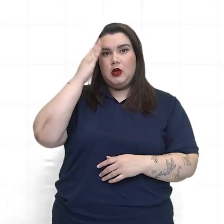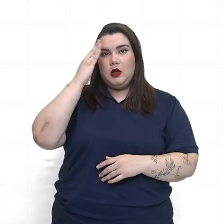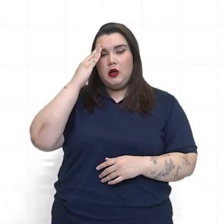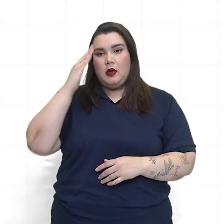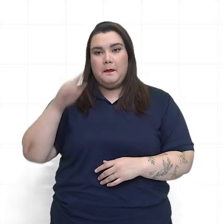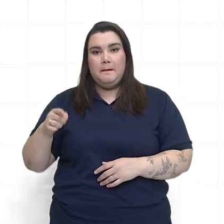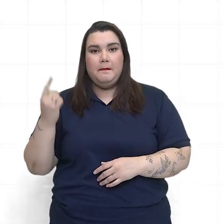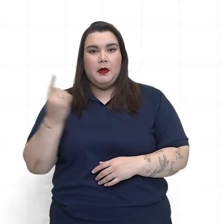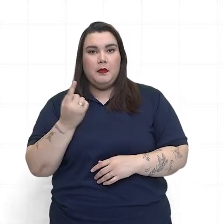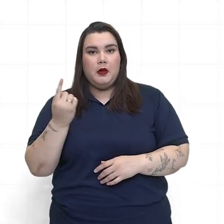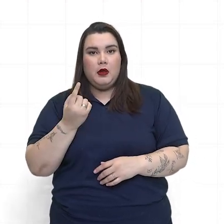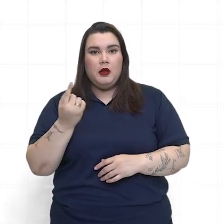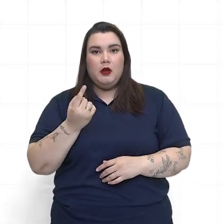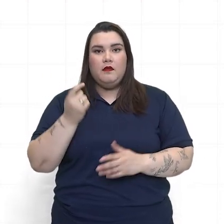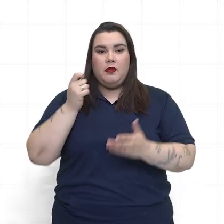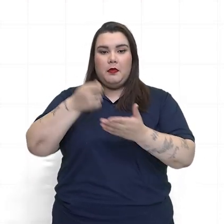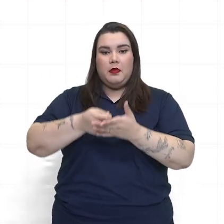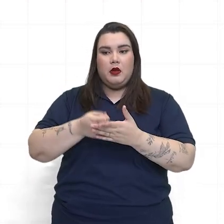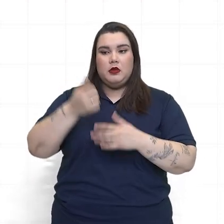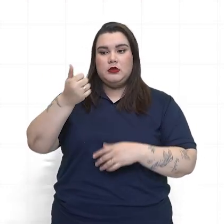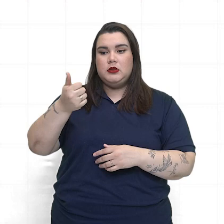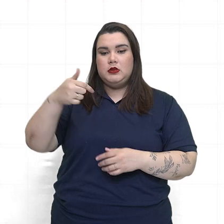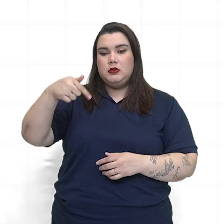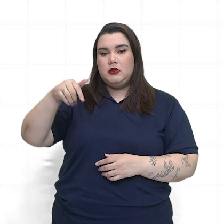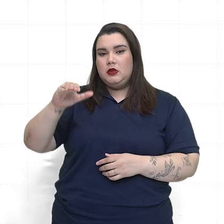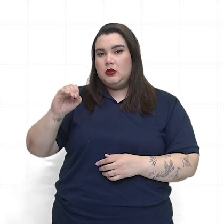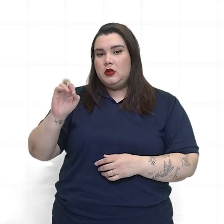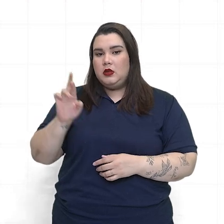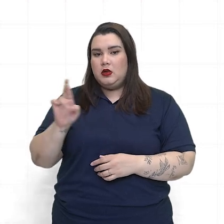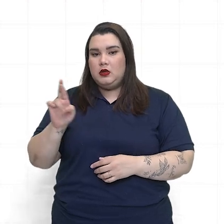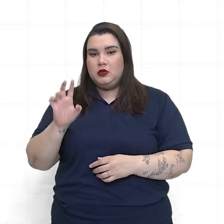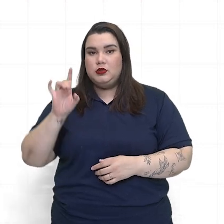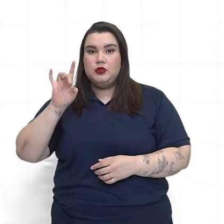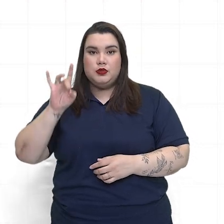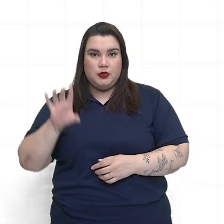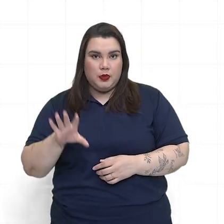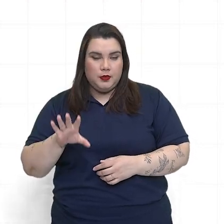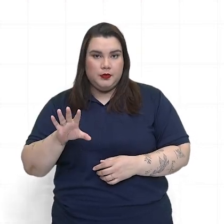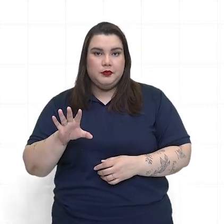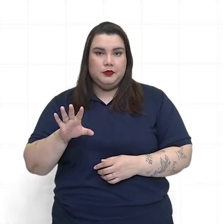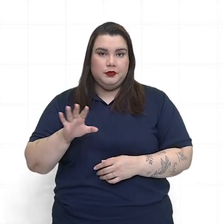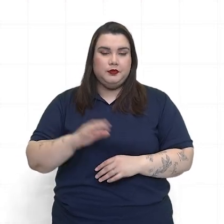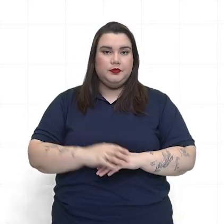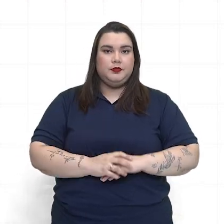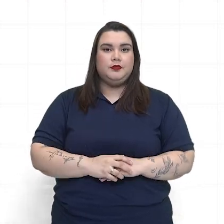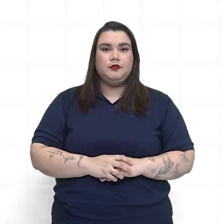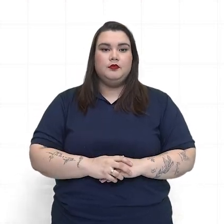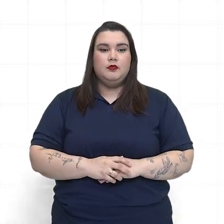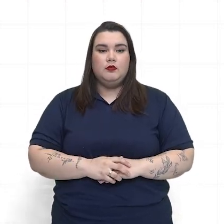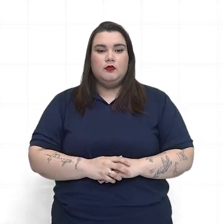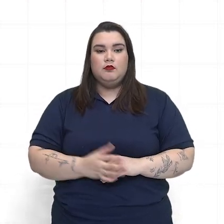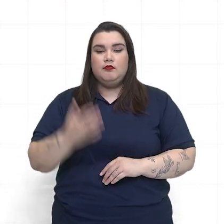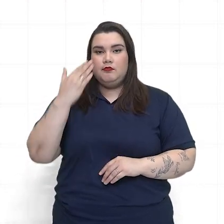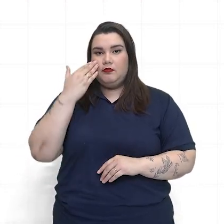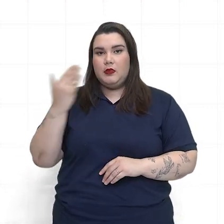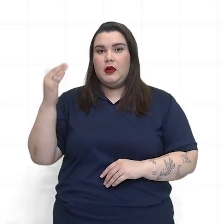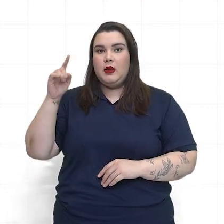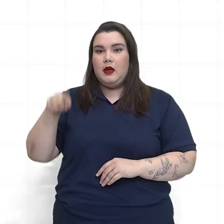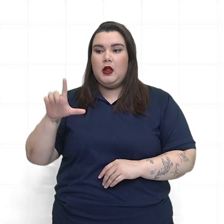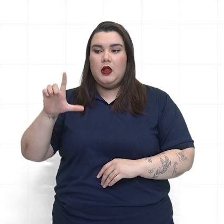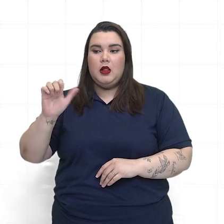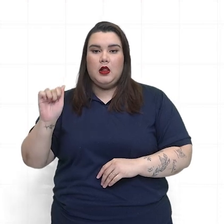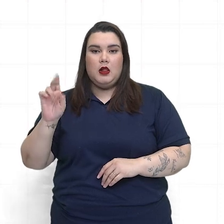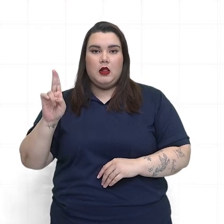primeira vai contribuir somente com uma parte, e essa parte, então, foi de 170, no caso,